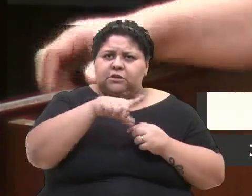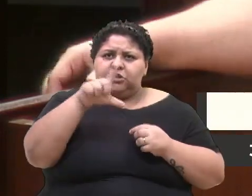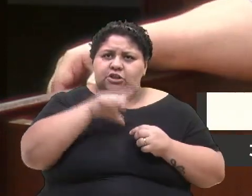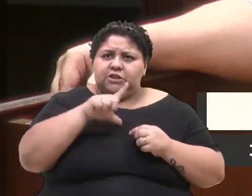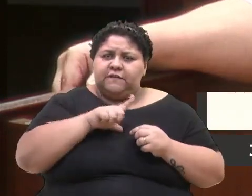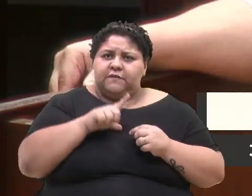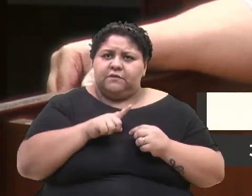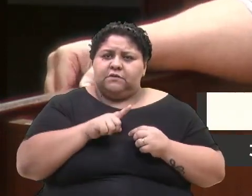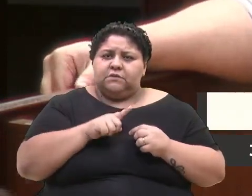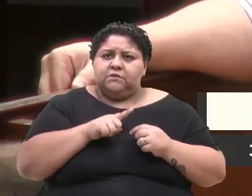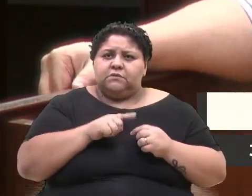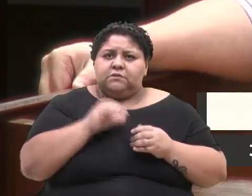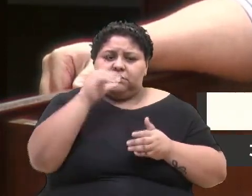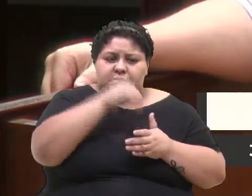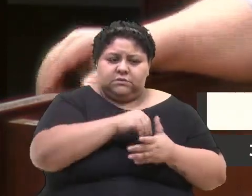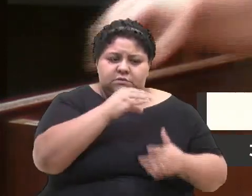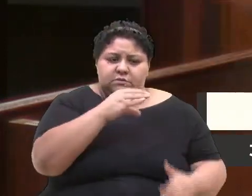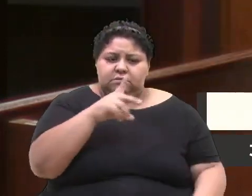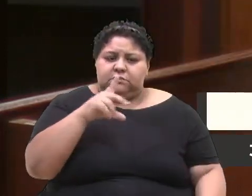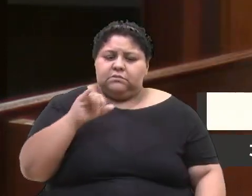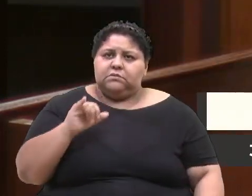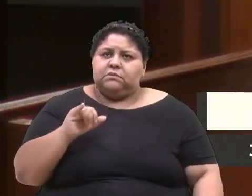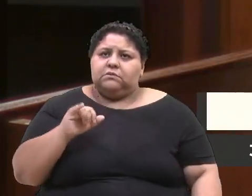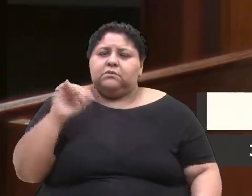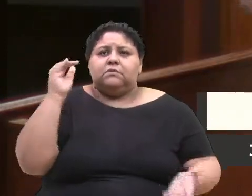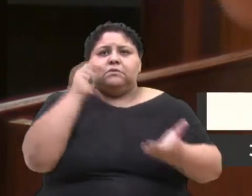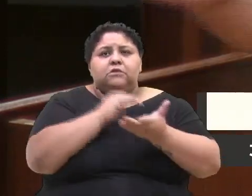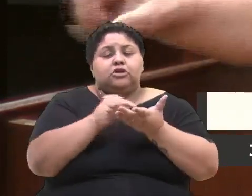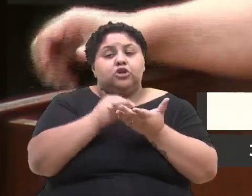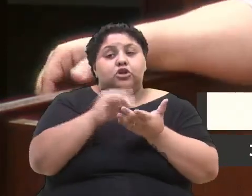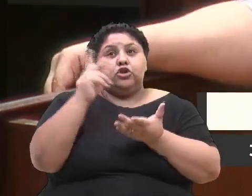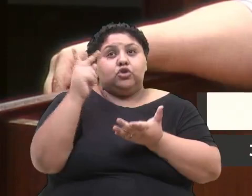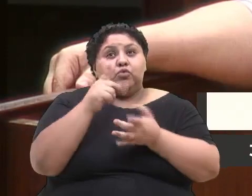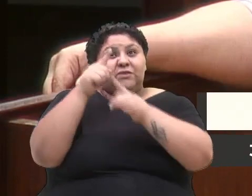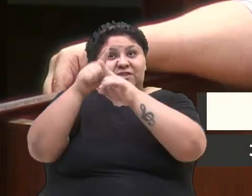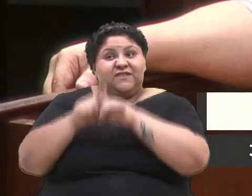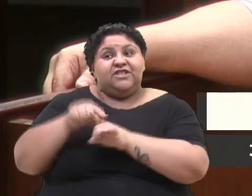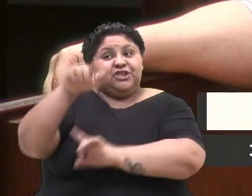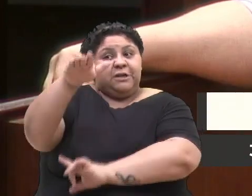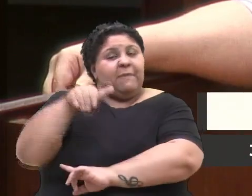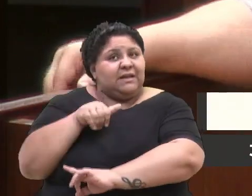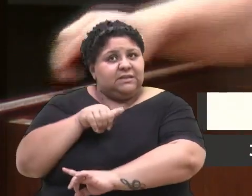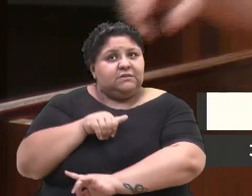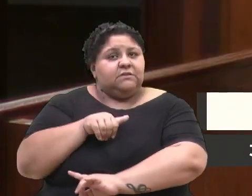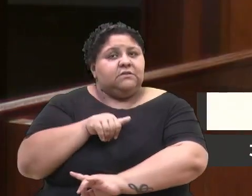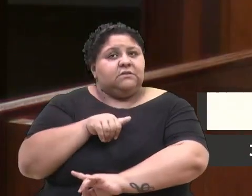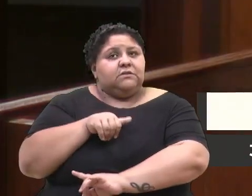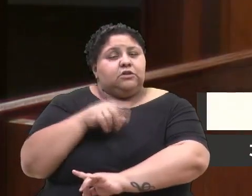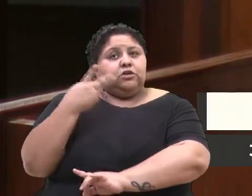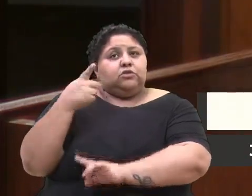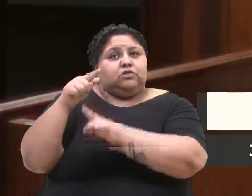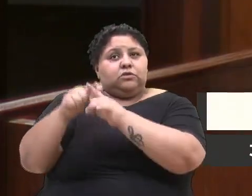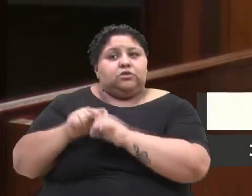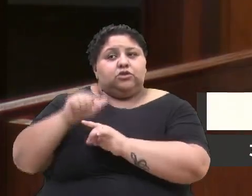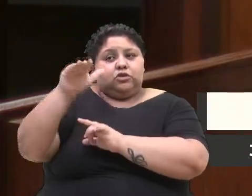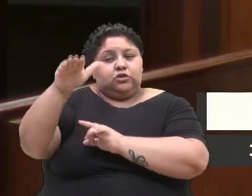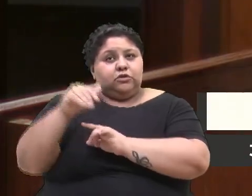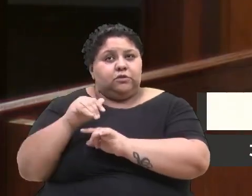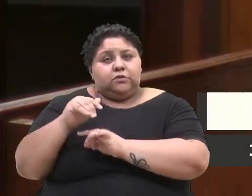dentro dessa CPI, o secretário por 2 vezes foi chamado, por 2 vezes trouxe